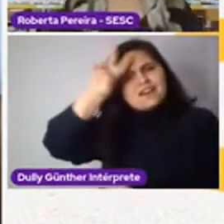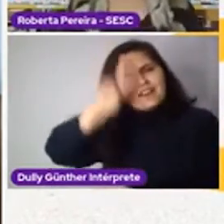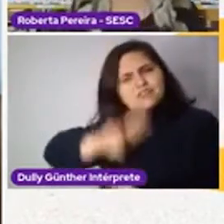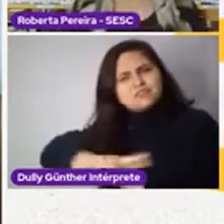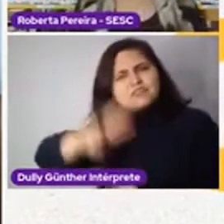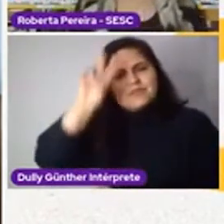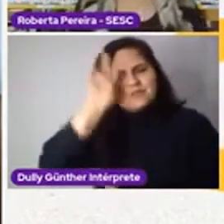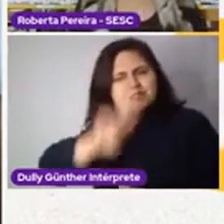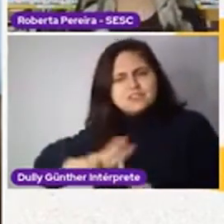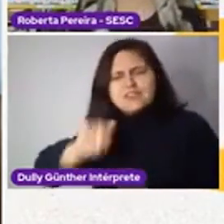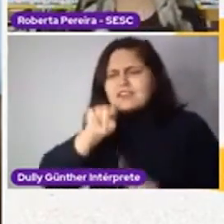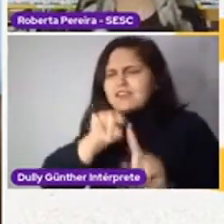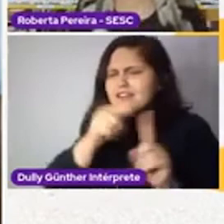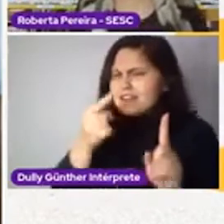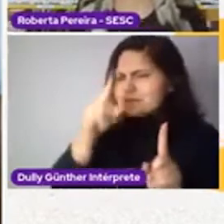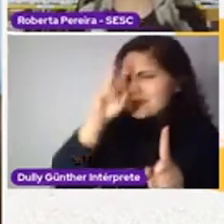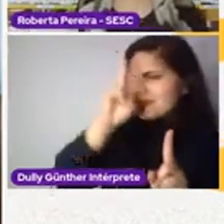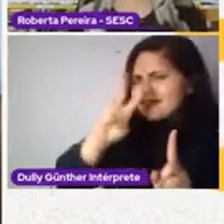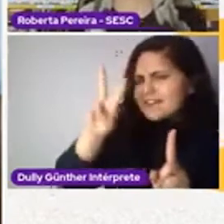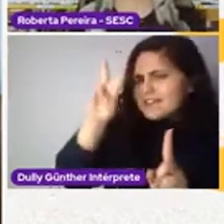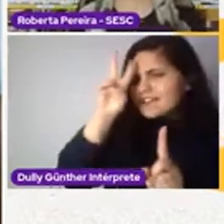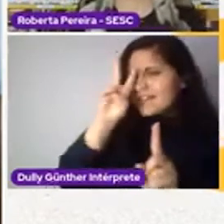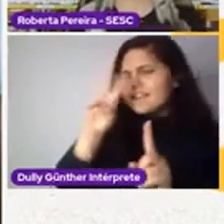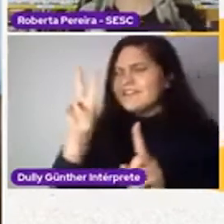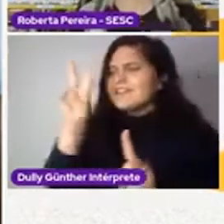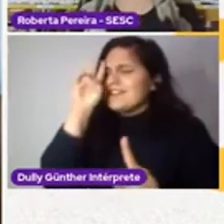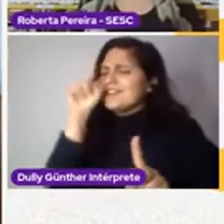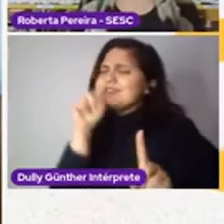lembrar, mas você lembrar,